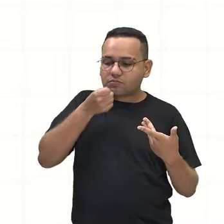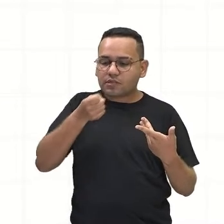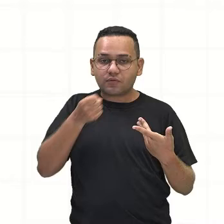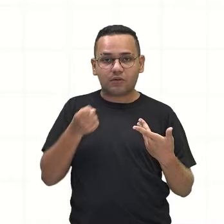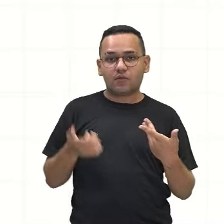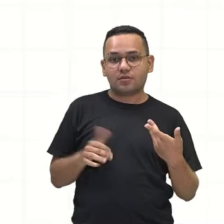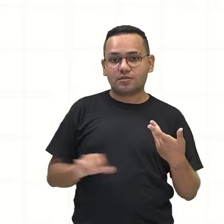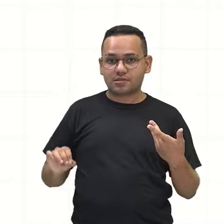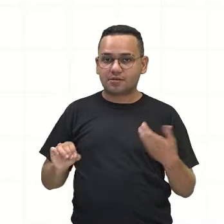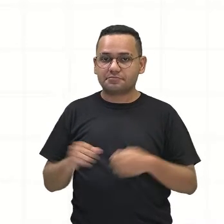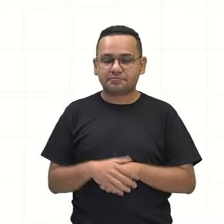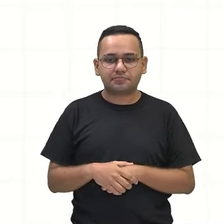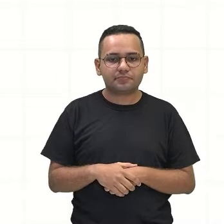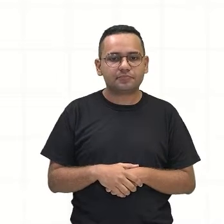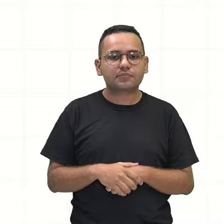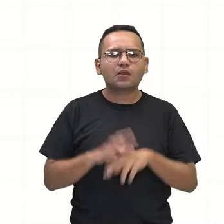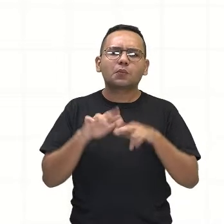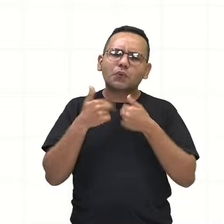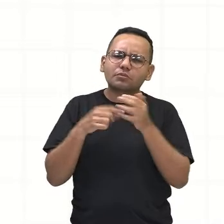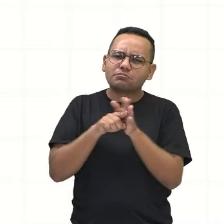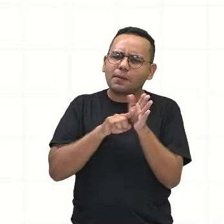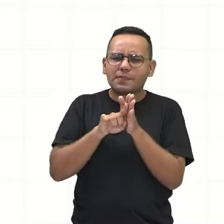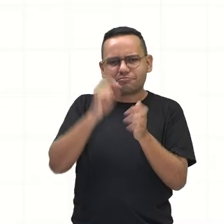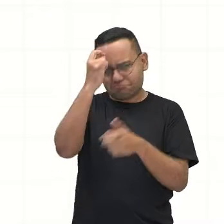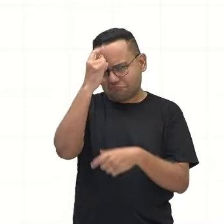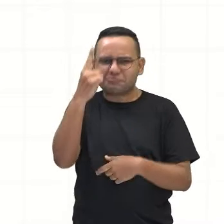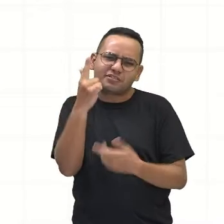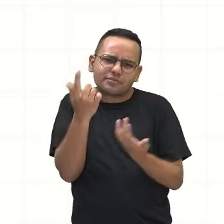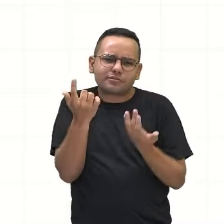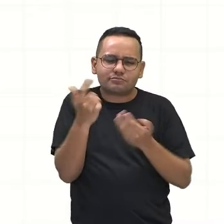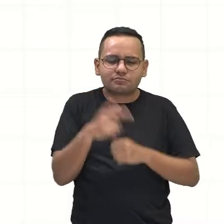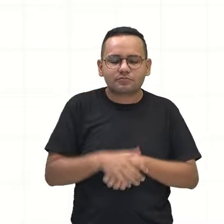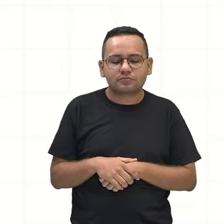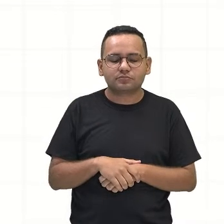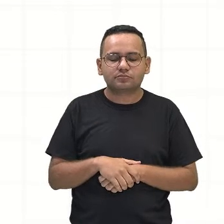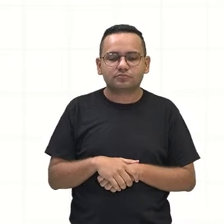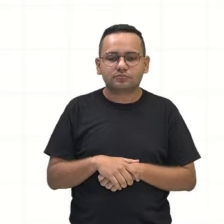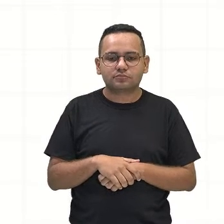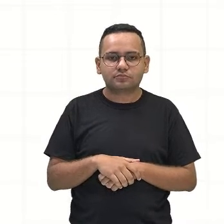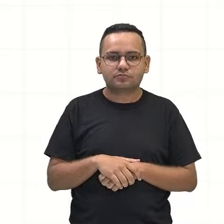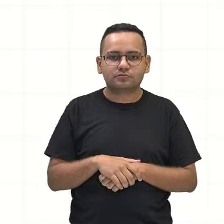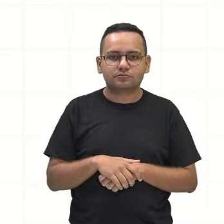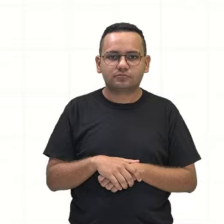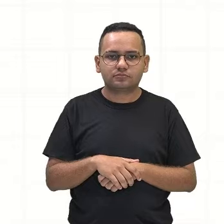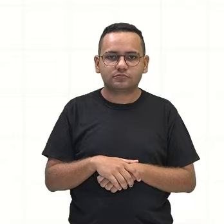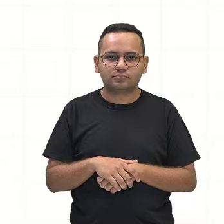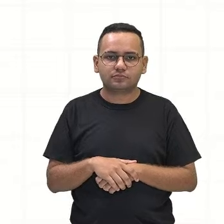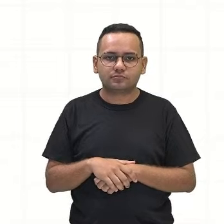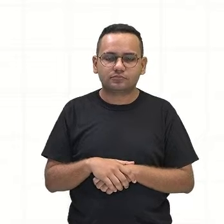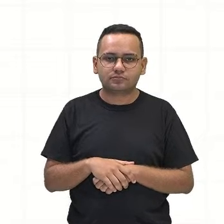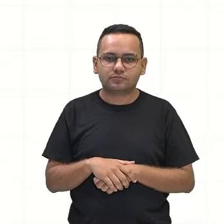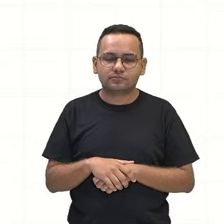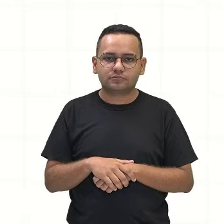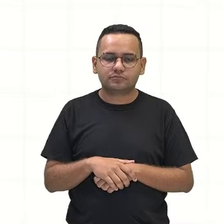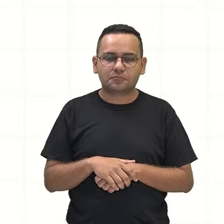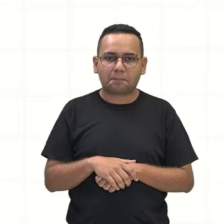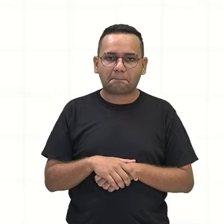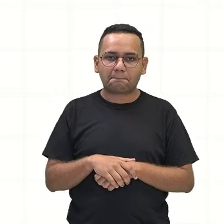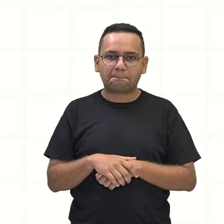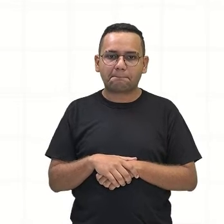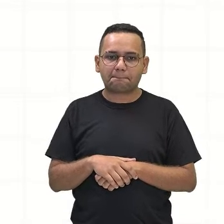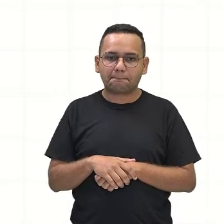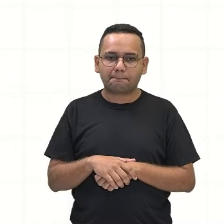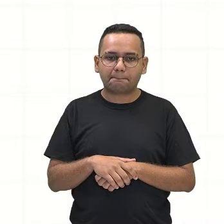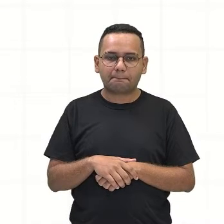Como é fictício, eu já coloquei propositalmente o número 100, tá? Nesse primeiro exemplo. E agora nós